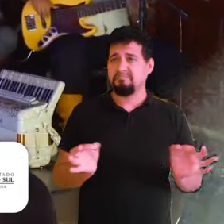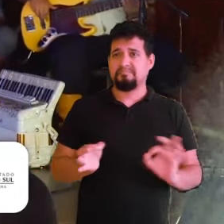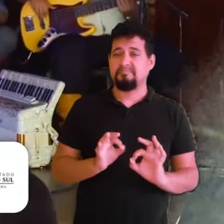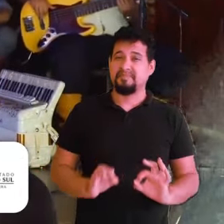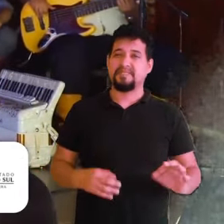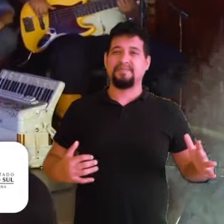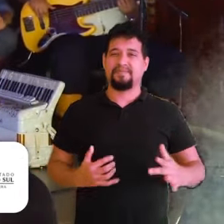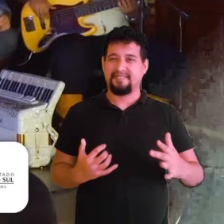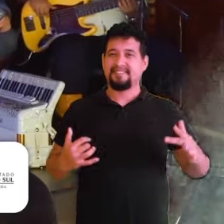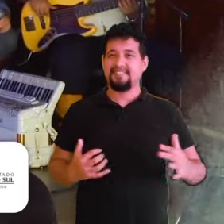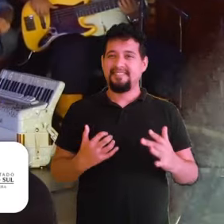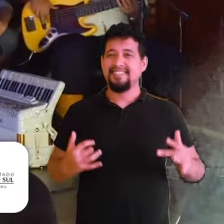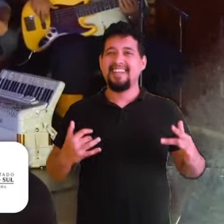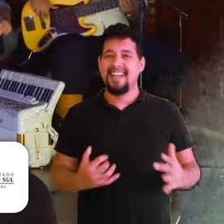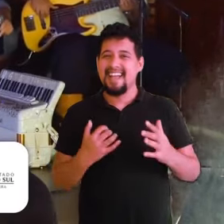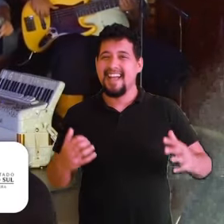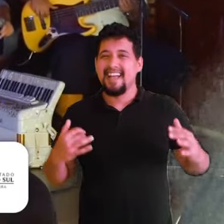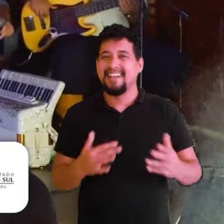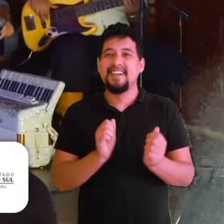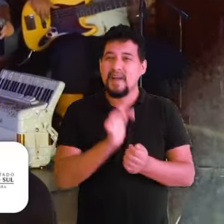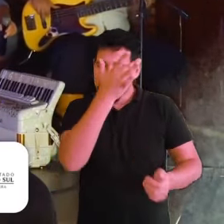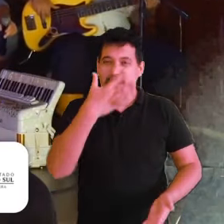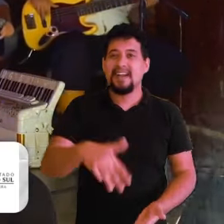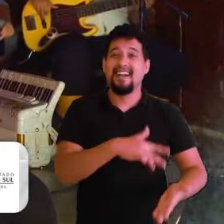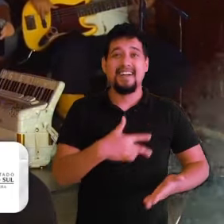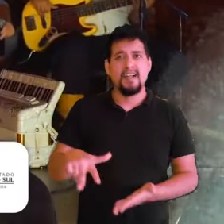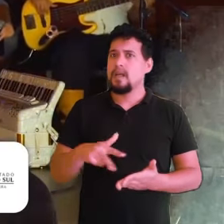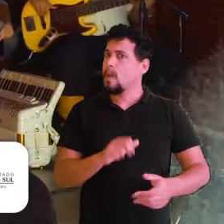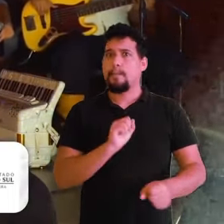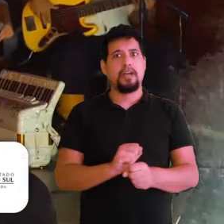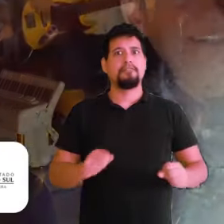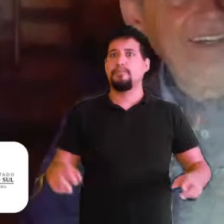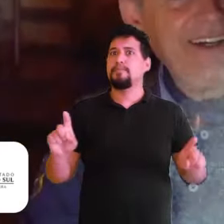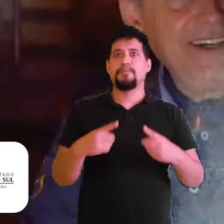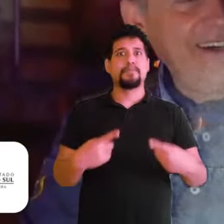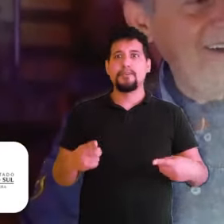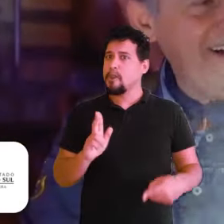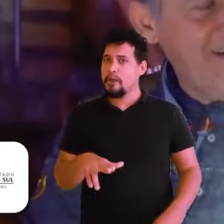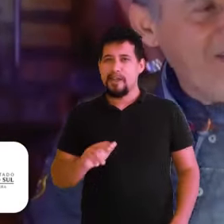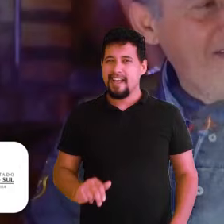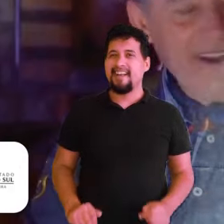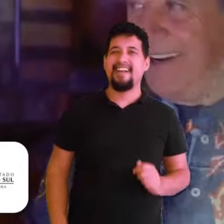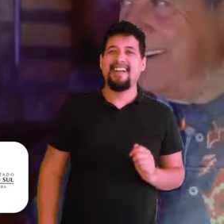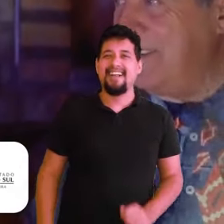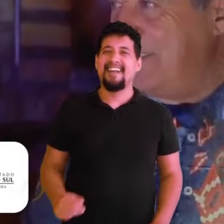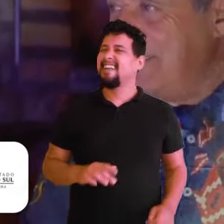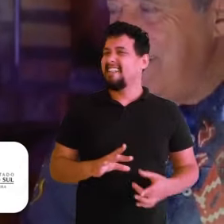quase partela no meio, mas não para de esfolar. E vamos lá, pode vir, deixa que venha, meu negócio é manda lenha até o